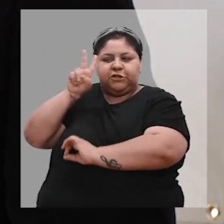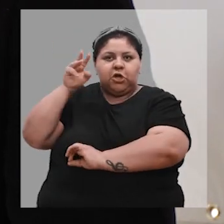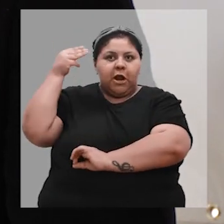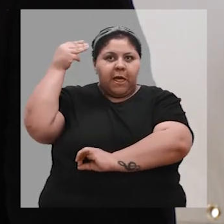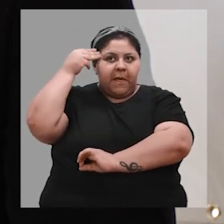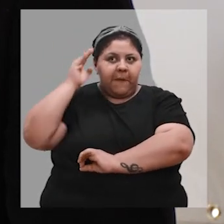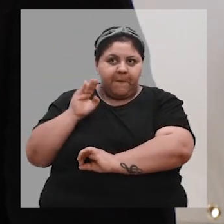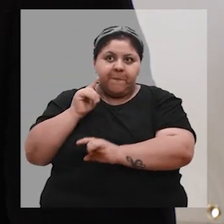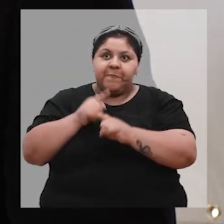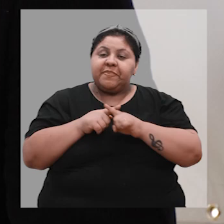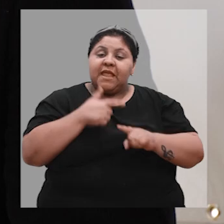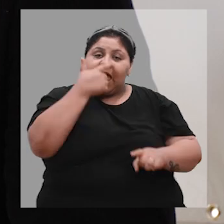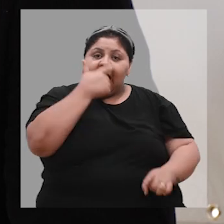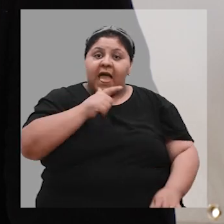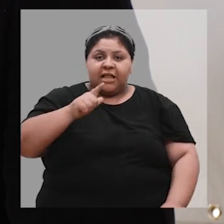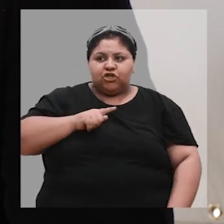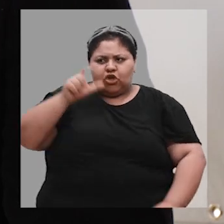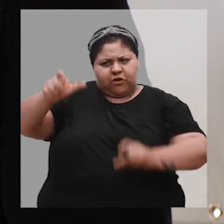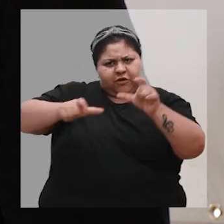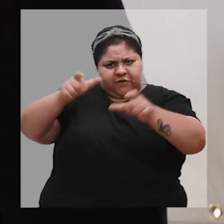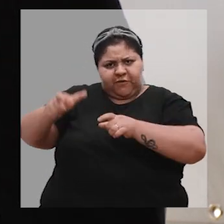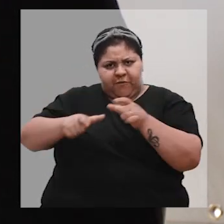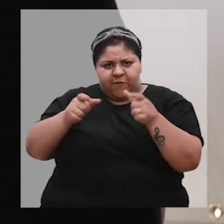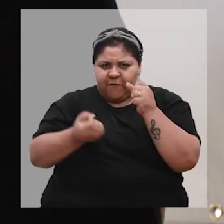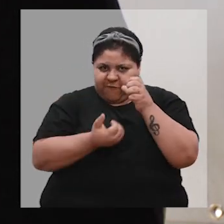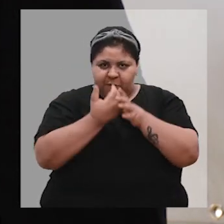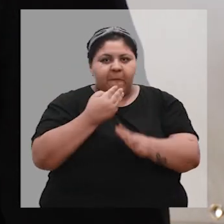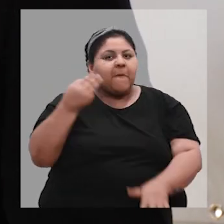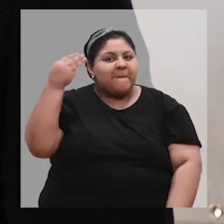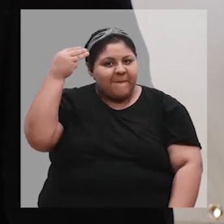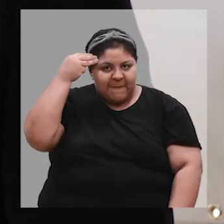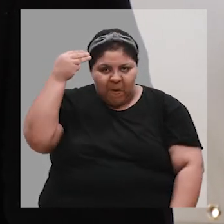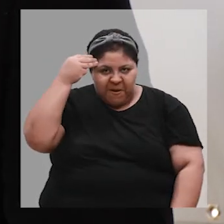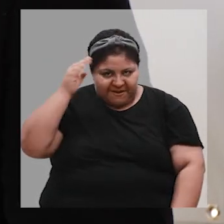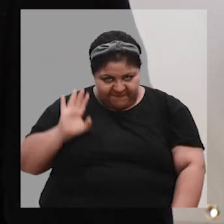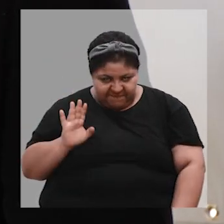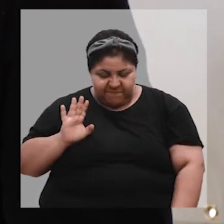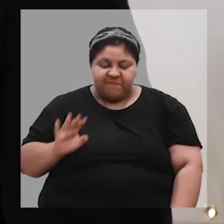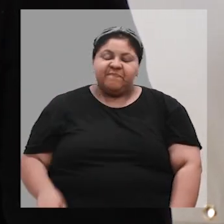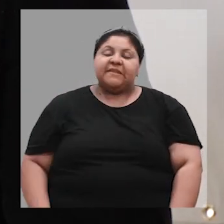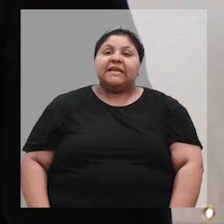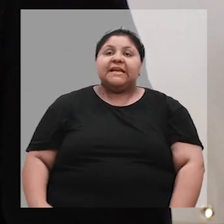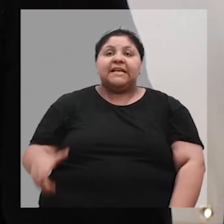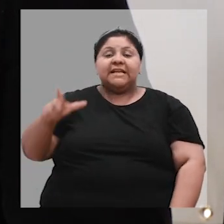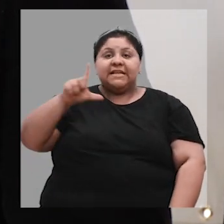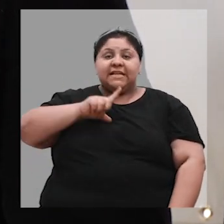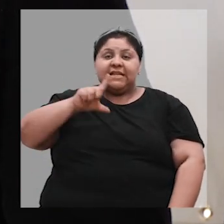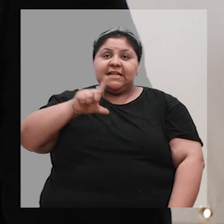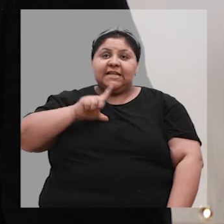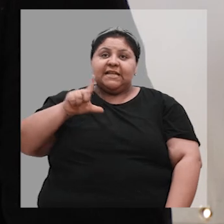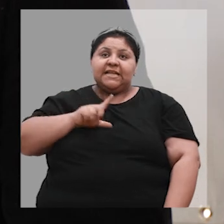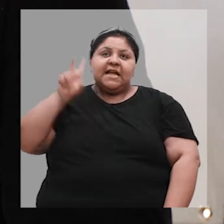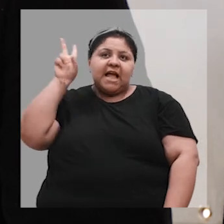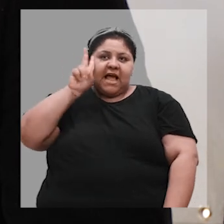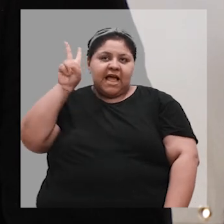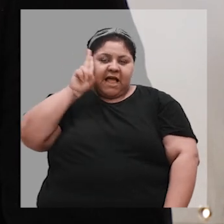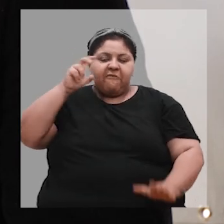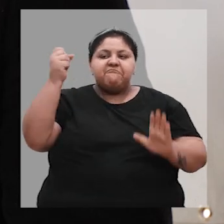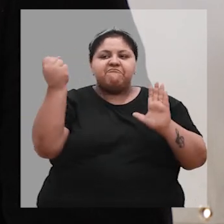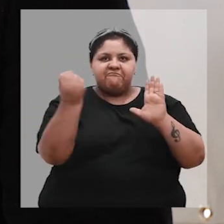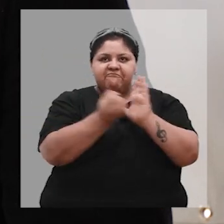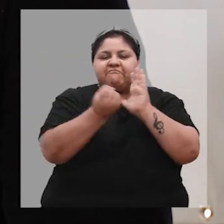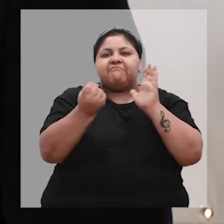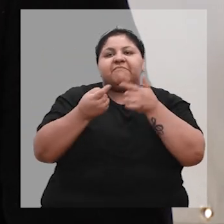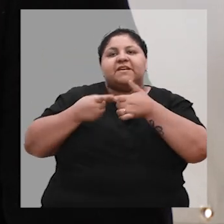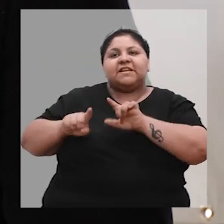né? Porque eu acho que nós, seres humanos, somos feitos de memórias, né? Existem os fatos históricos que são